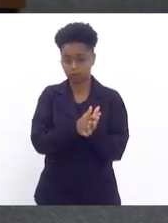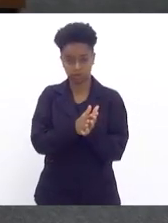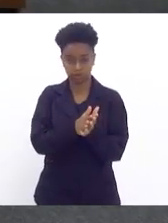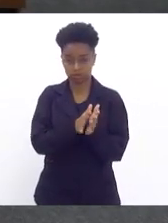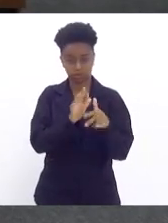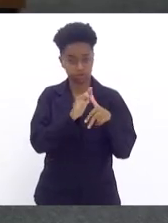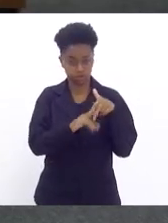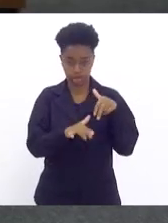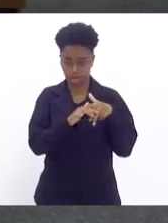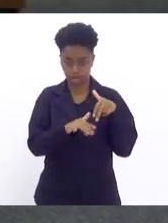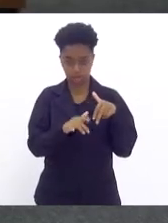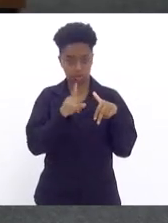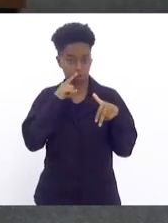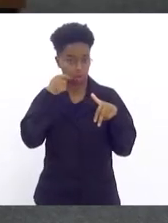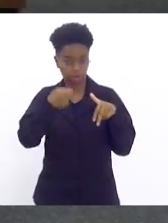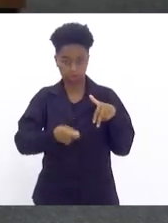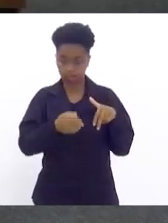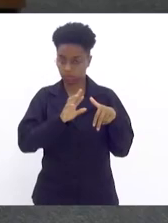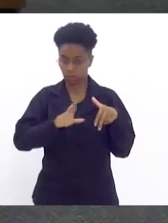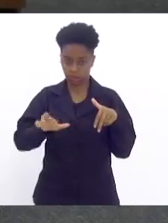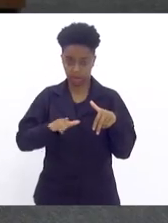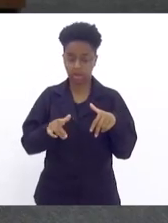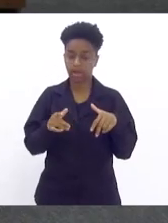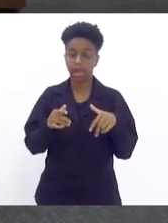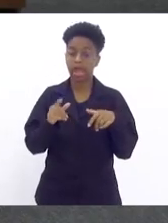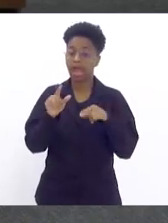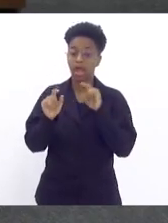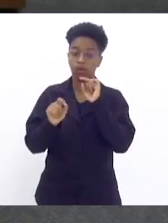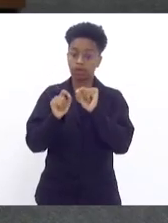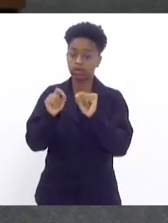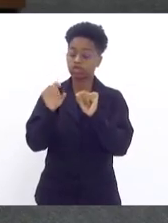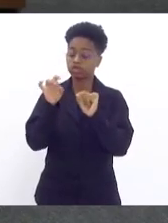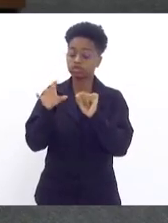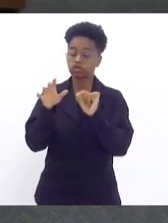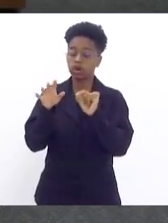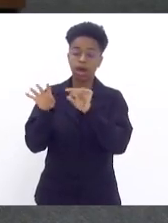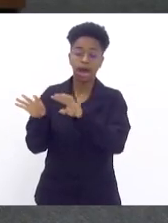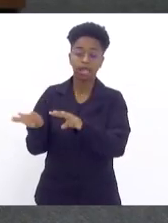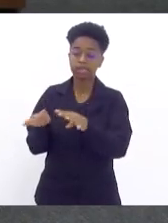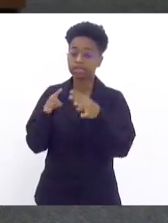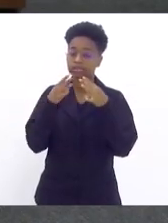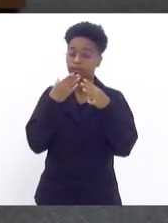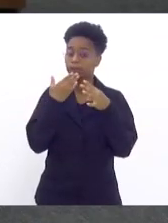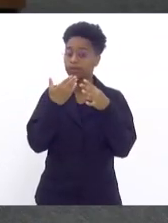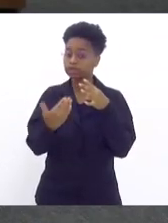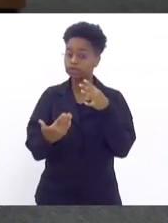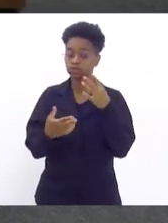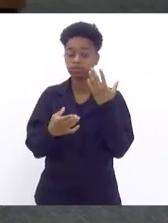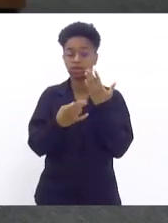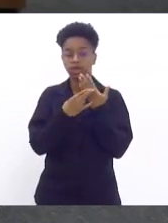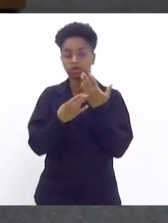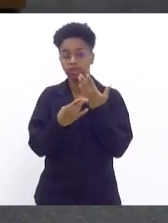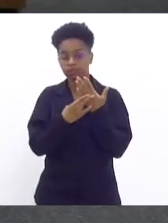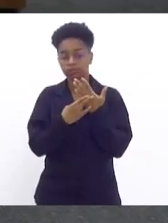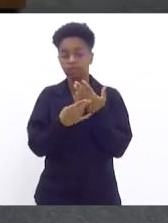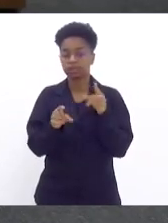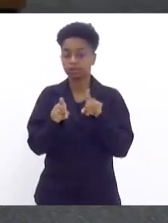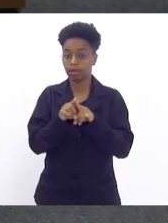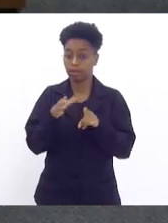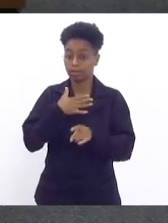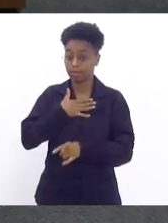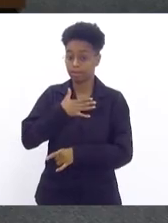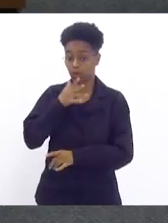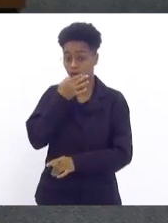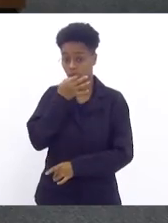gênero não tem nada a ver com isso ele está chamando a atenção para uma questão regimental e que na minha